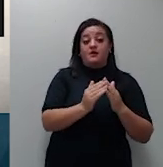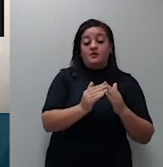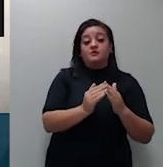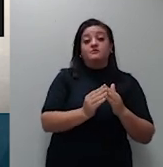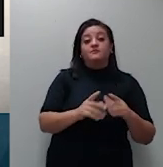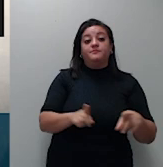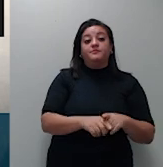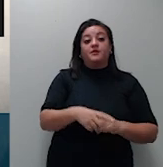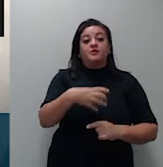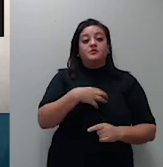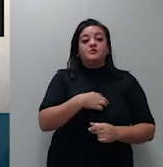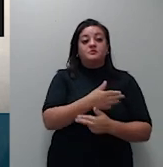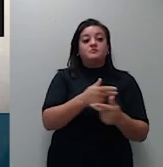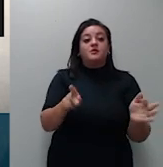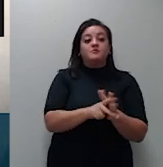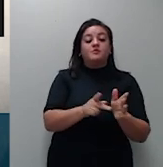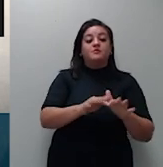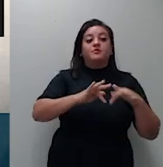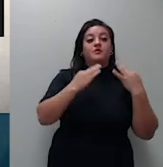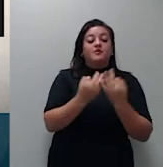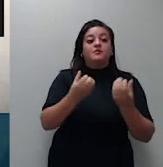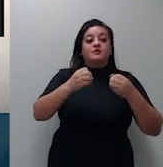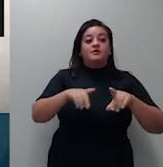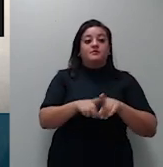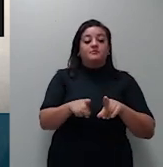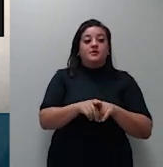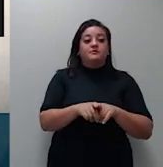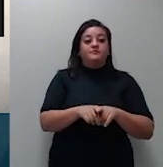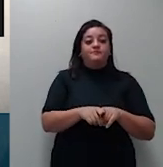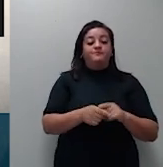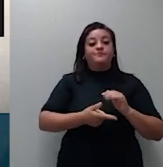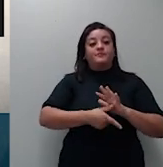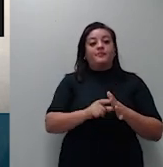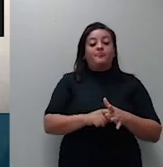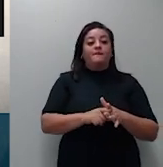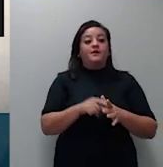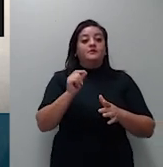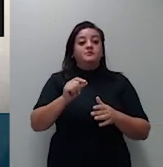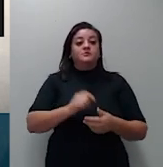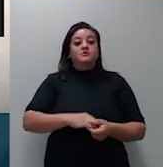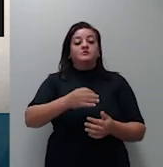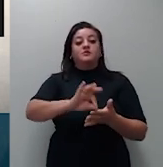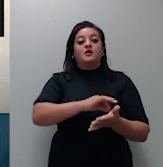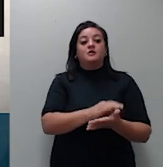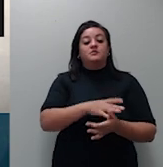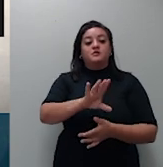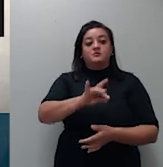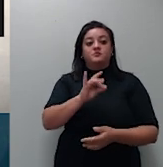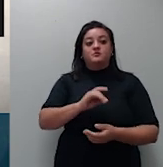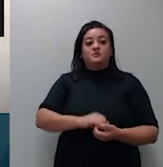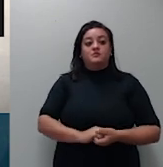de bem de família já recaia sobre ele antes mesmo de registrada a opção